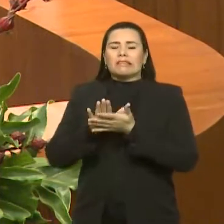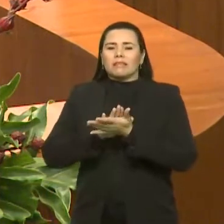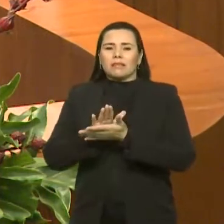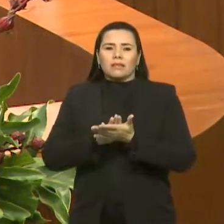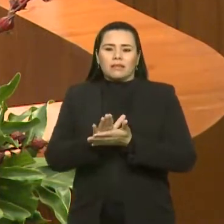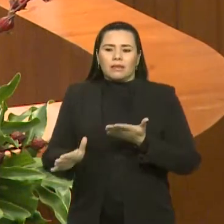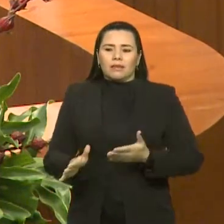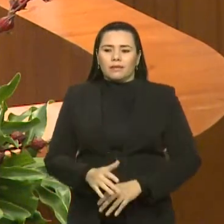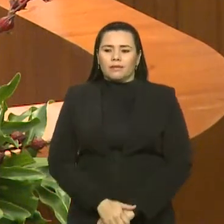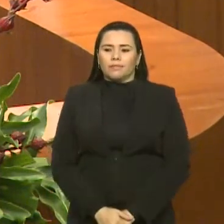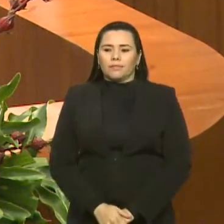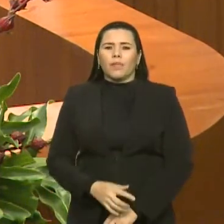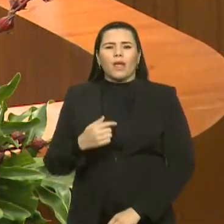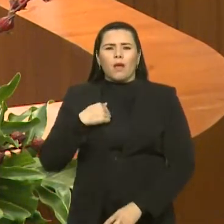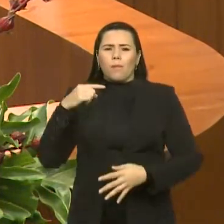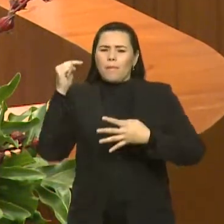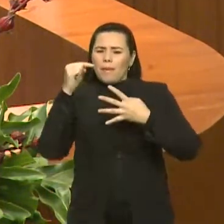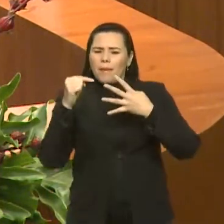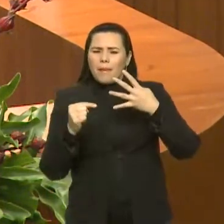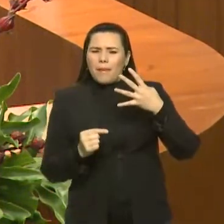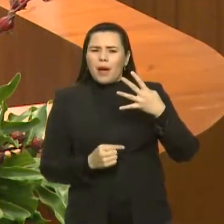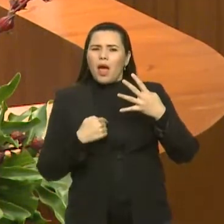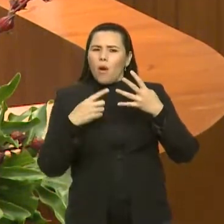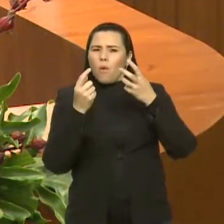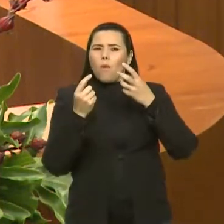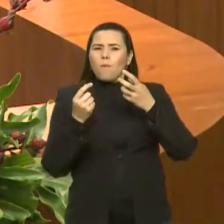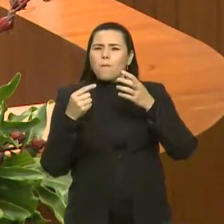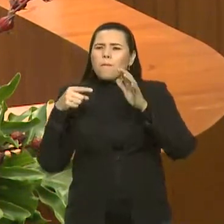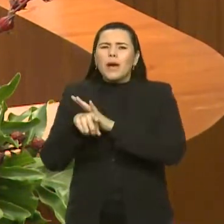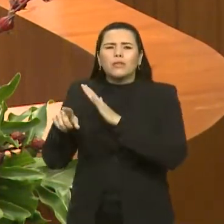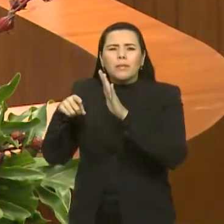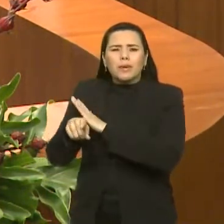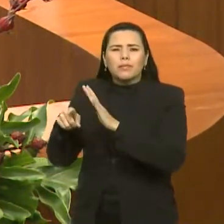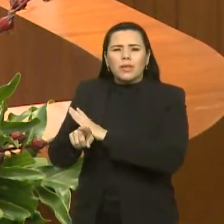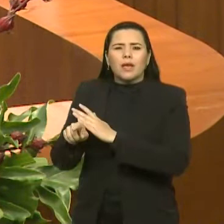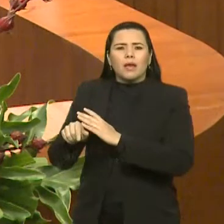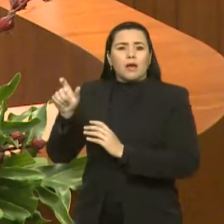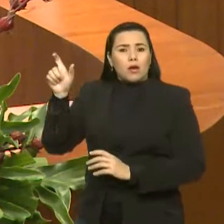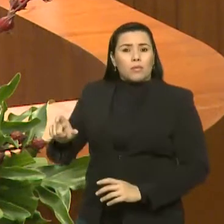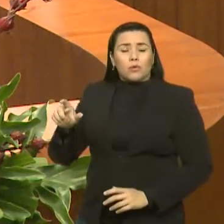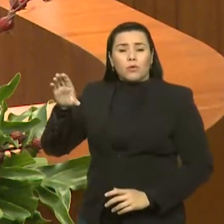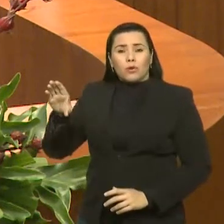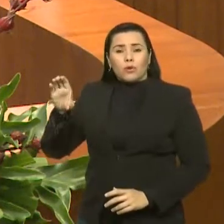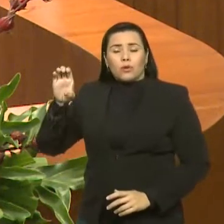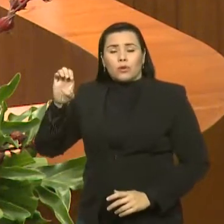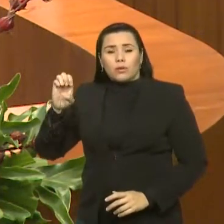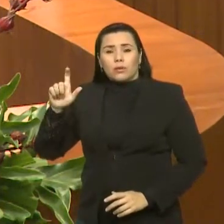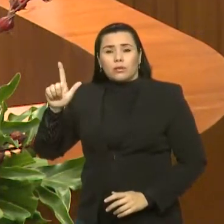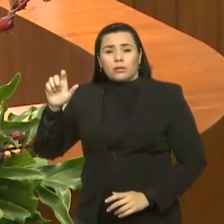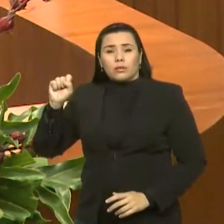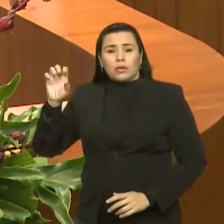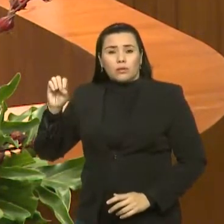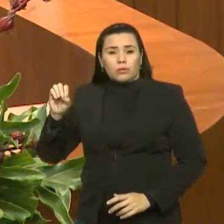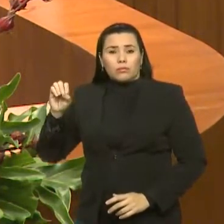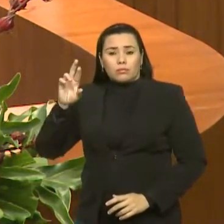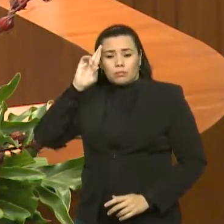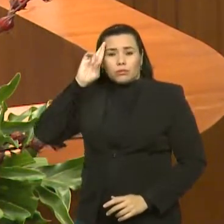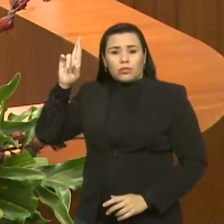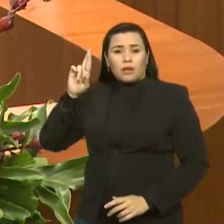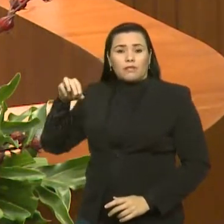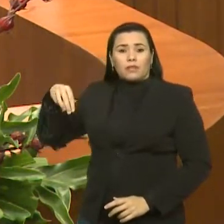várias situações para ele aqui dentro e nenhum ele soube responder. Então, a licitação tem tudo, todas